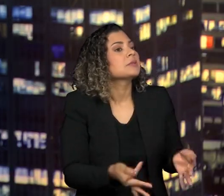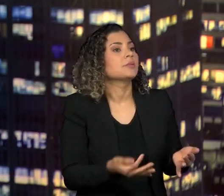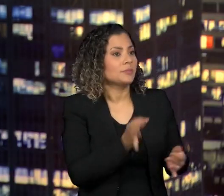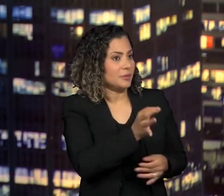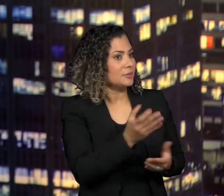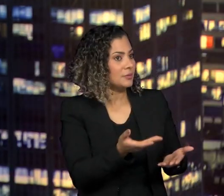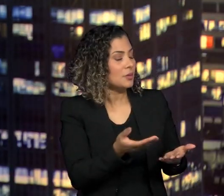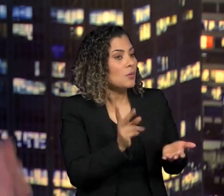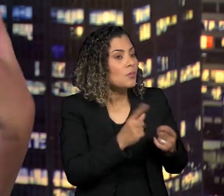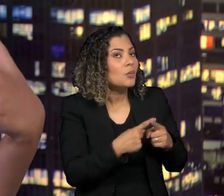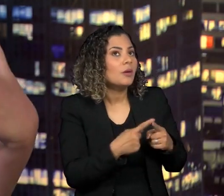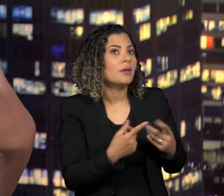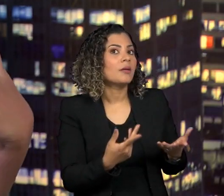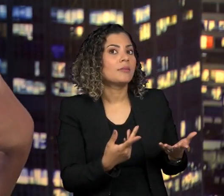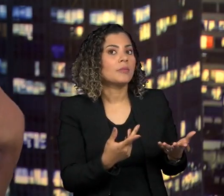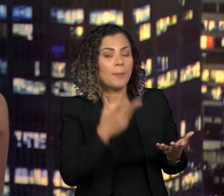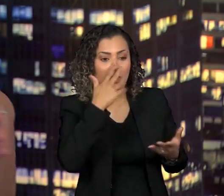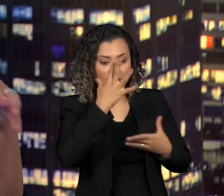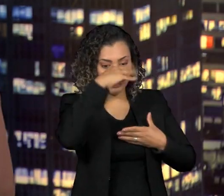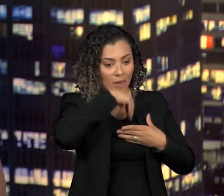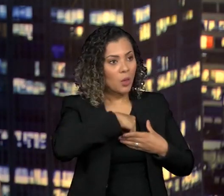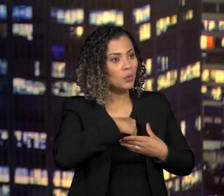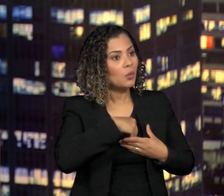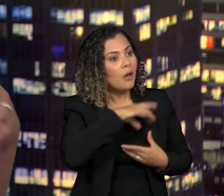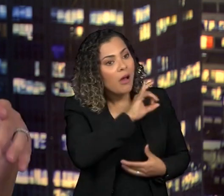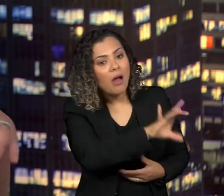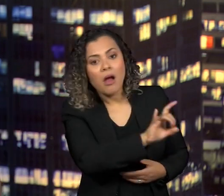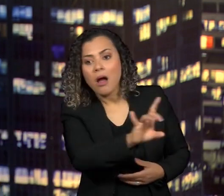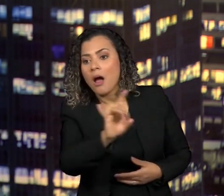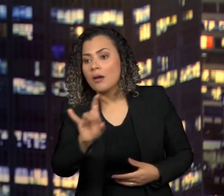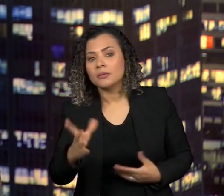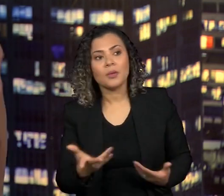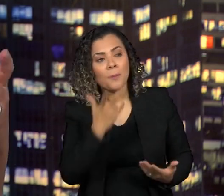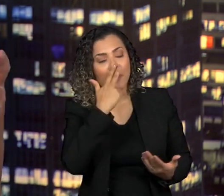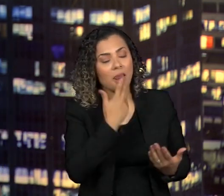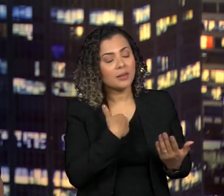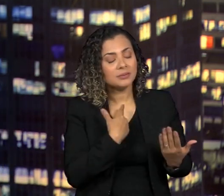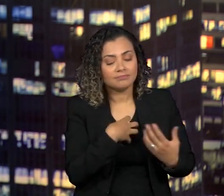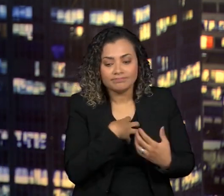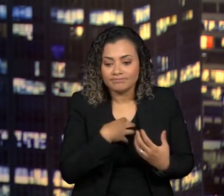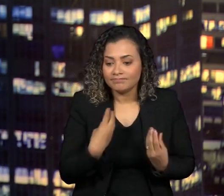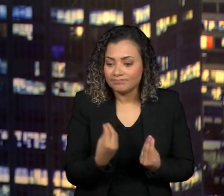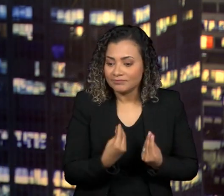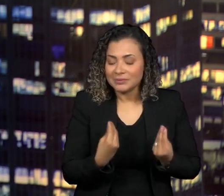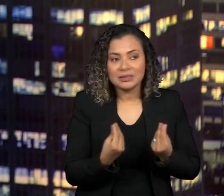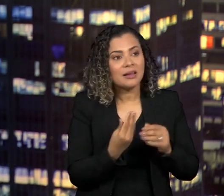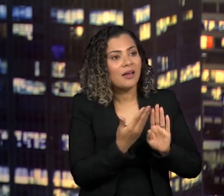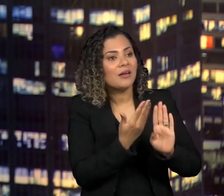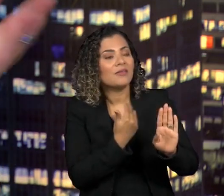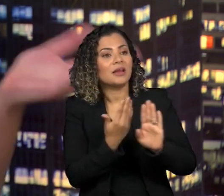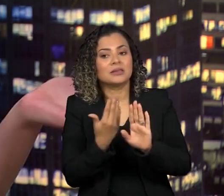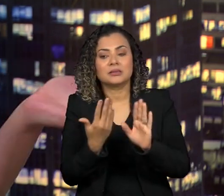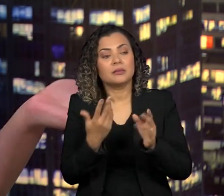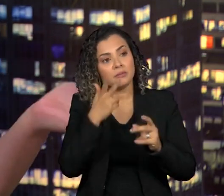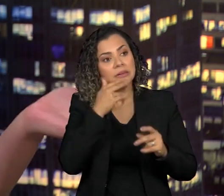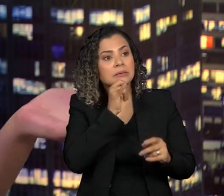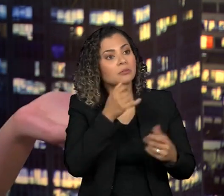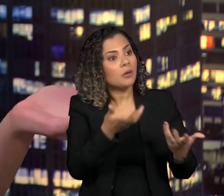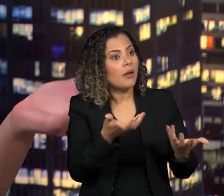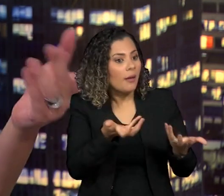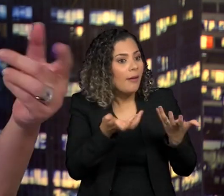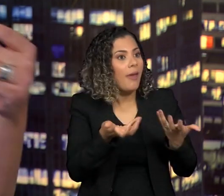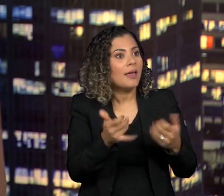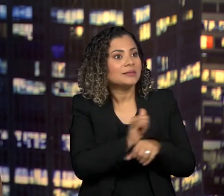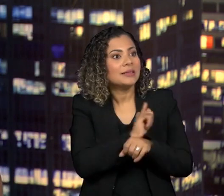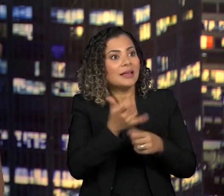colocou, porque está dentro de cada um de nós, nós somos aí nos afastando. Então, até pensando, né, quem pode vai, busca esse